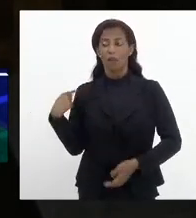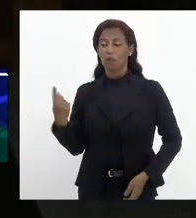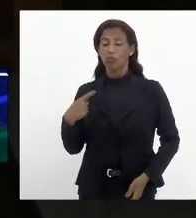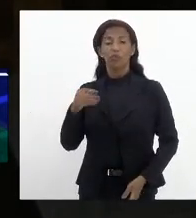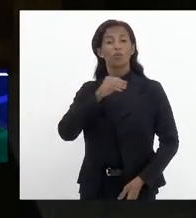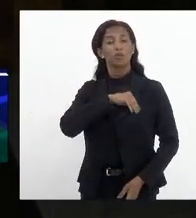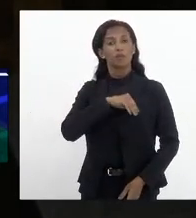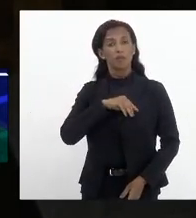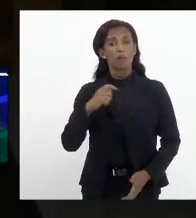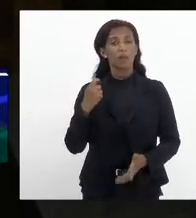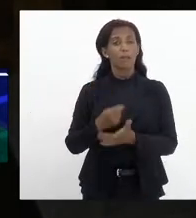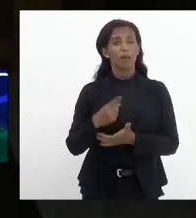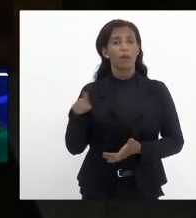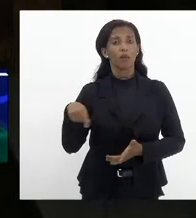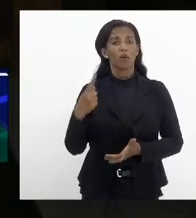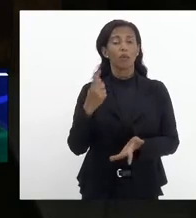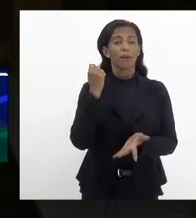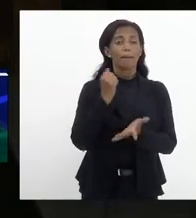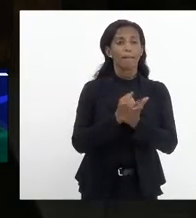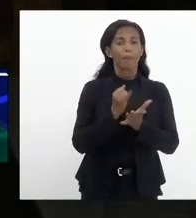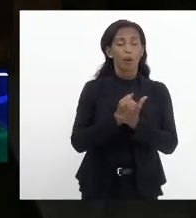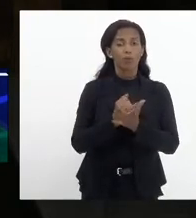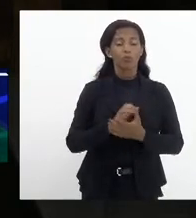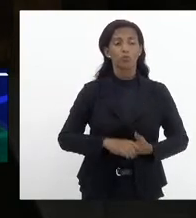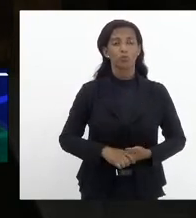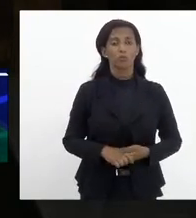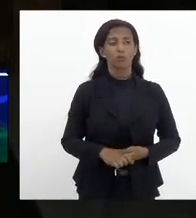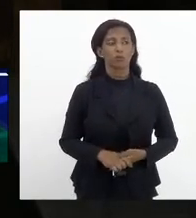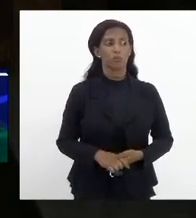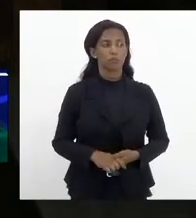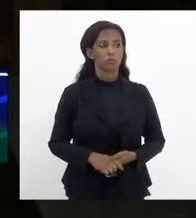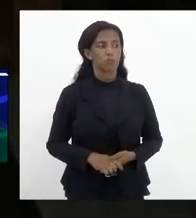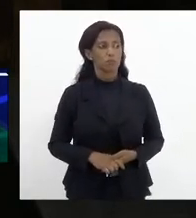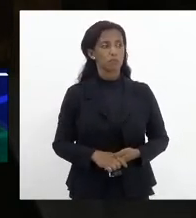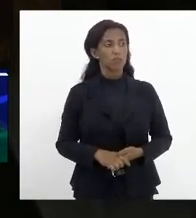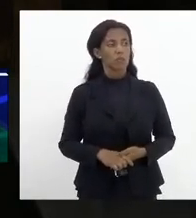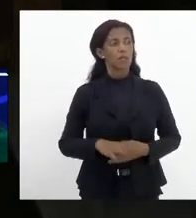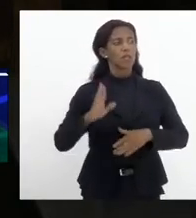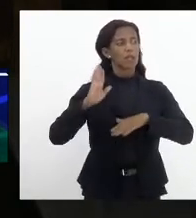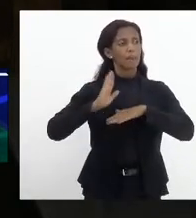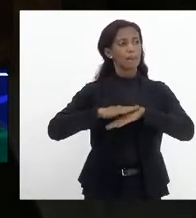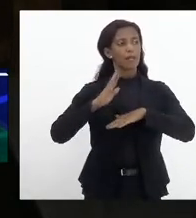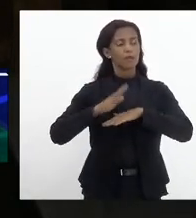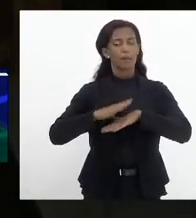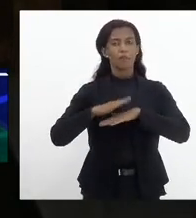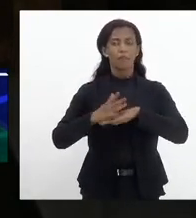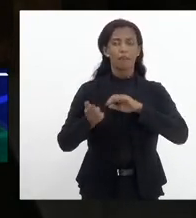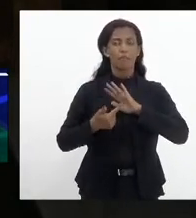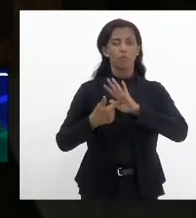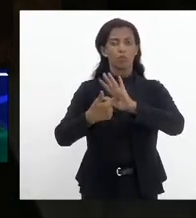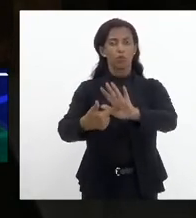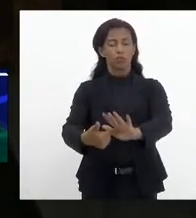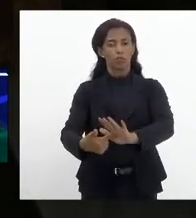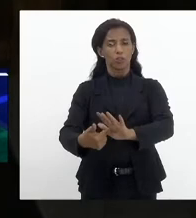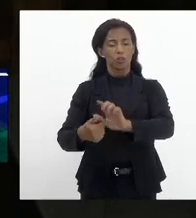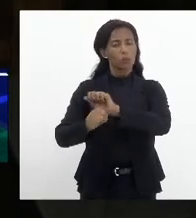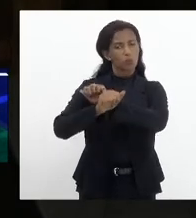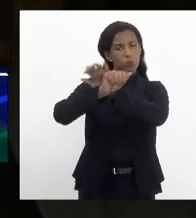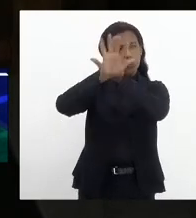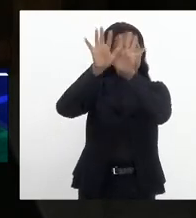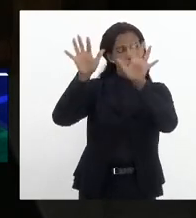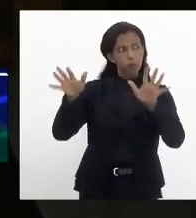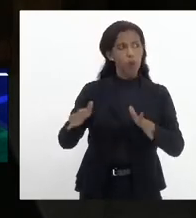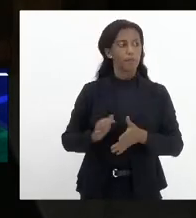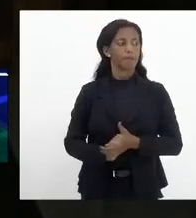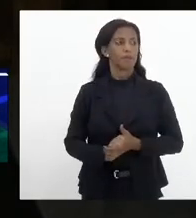que paga os nossos impostos e que cada vez mais vem demonstrando a sua clareza e